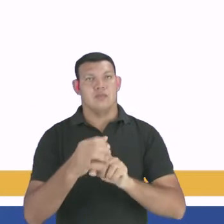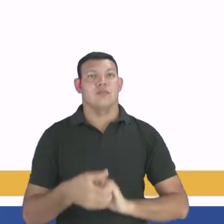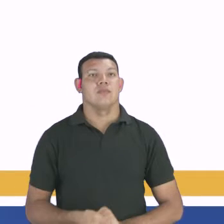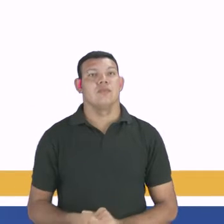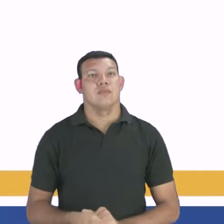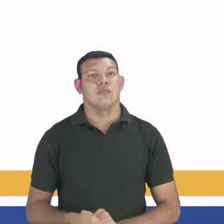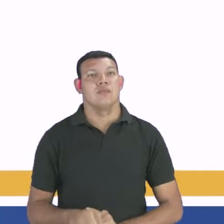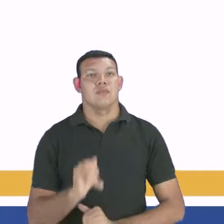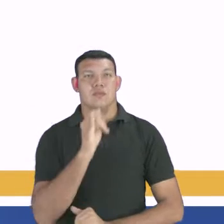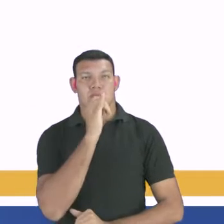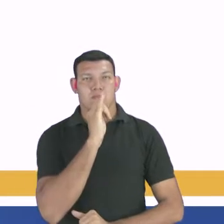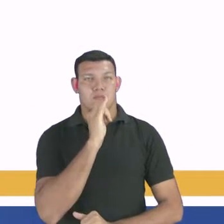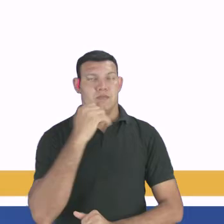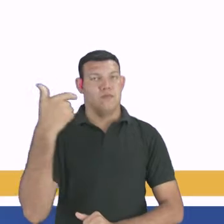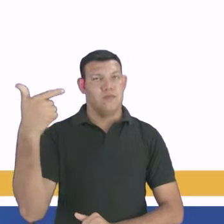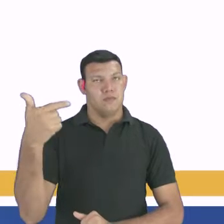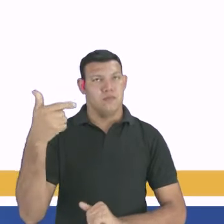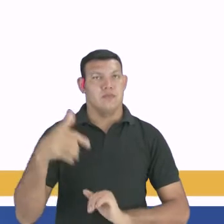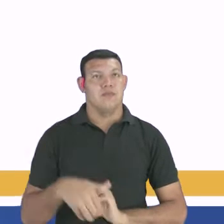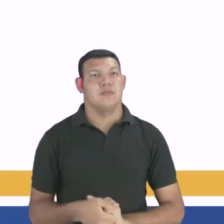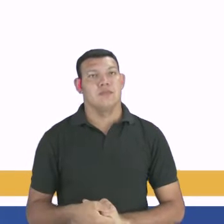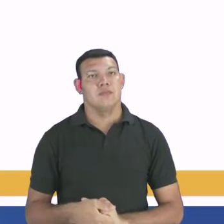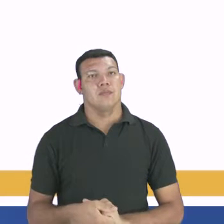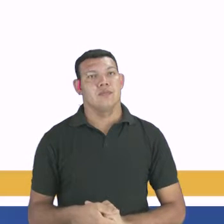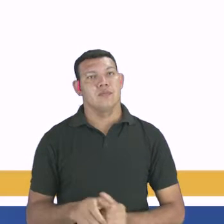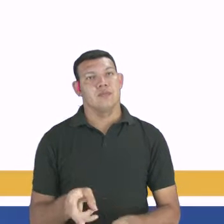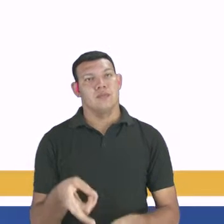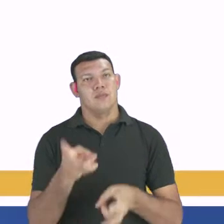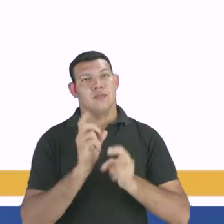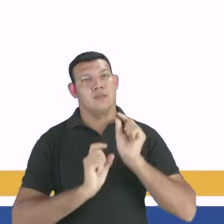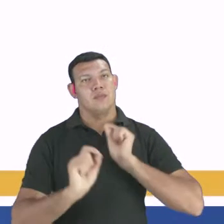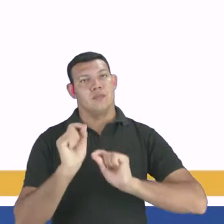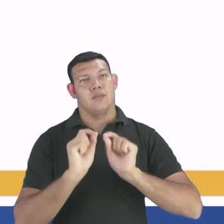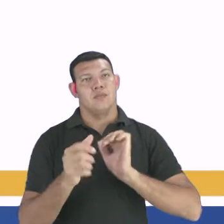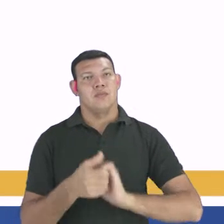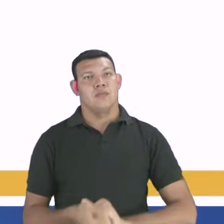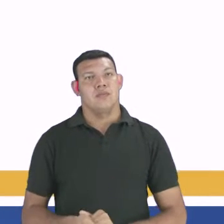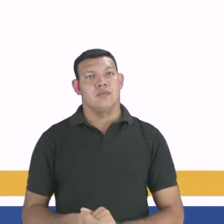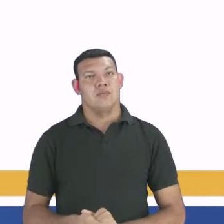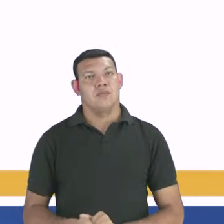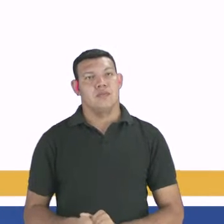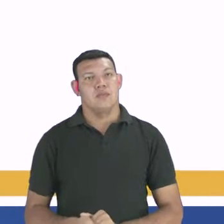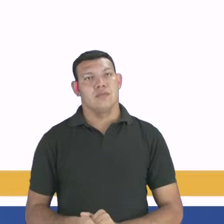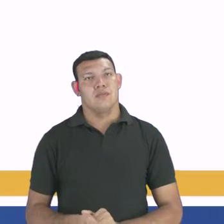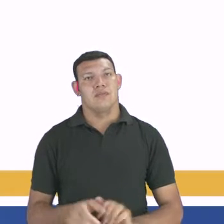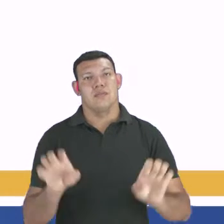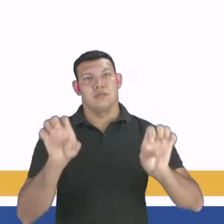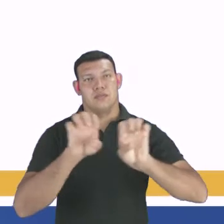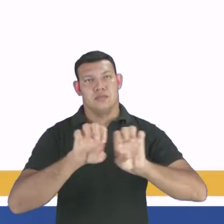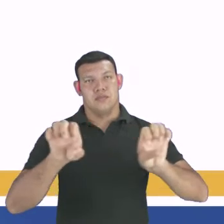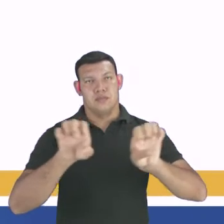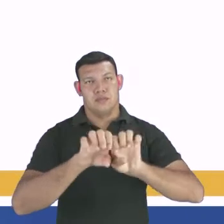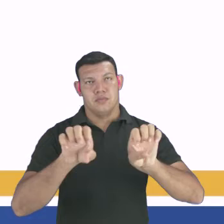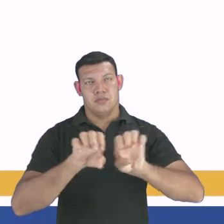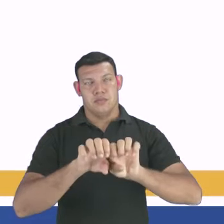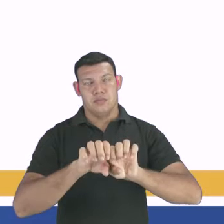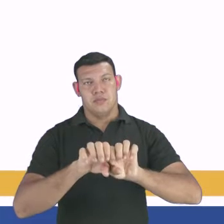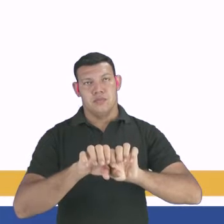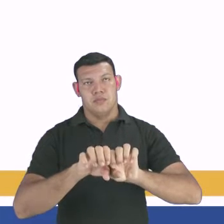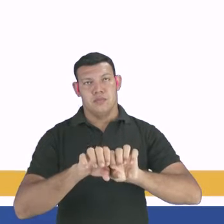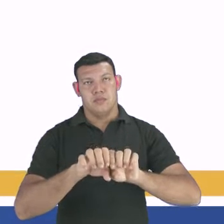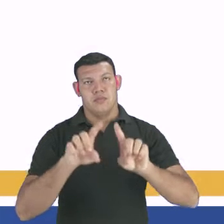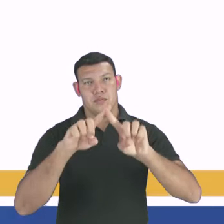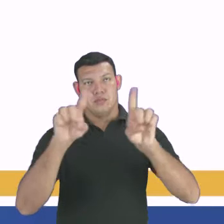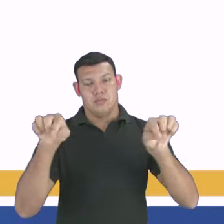e no segundo o exemplo nós vamos perceber que ela não é uma equação não são